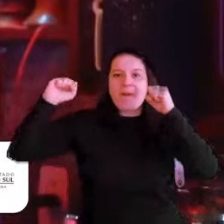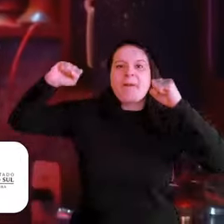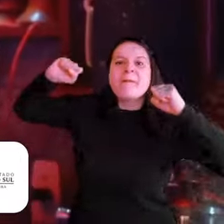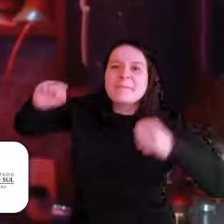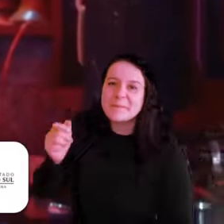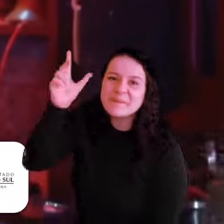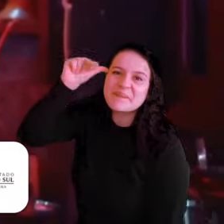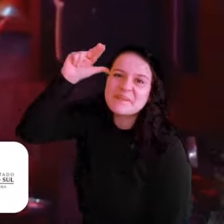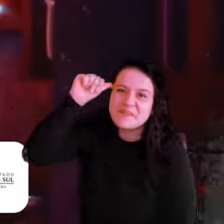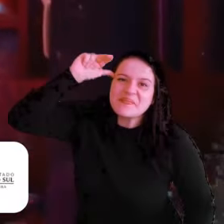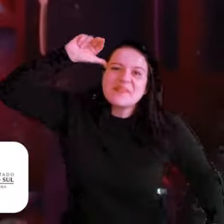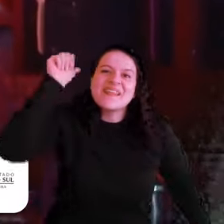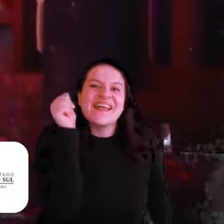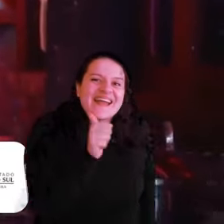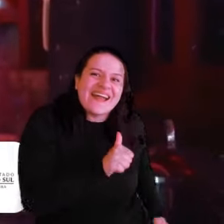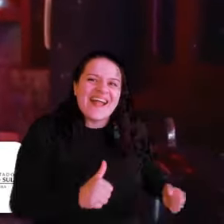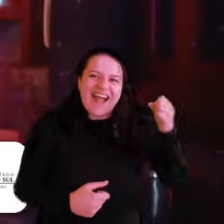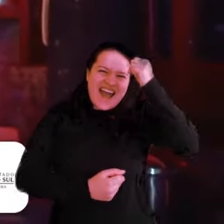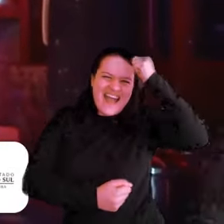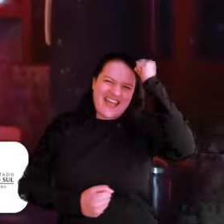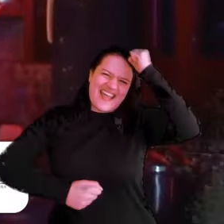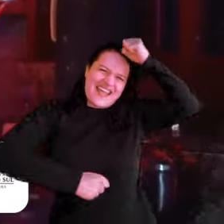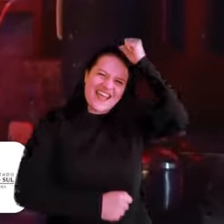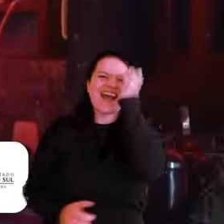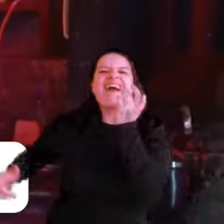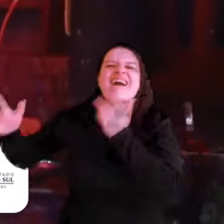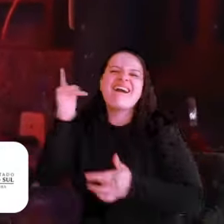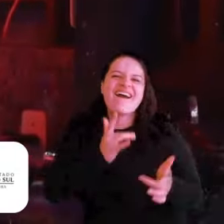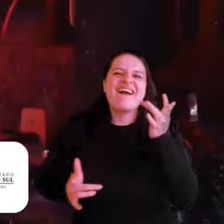viol. Cavalo rodeio, China e o fandango de galpão.